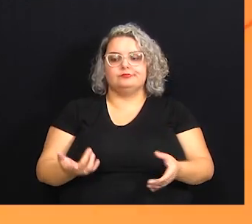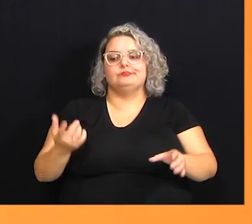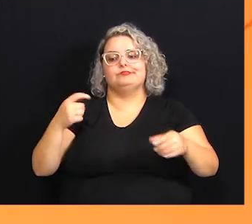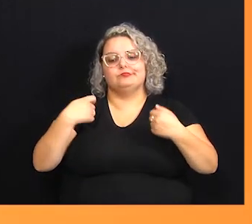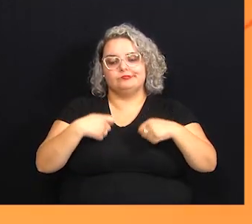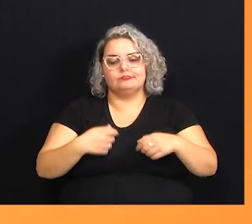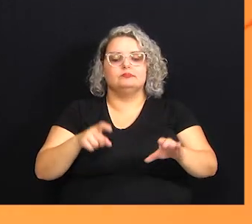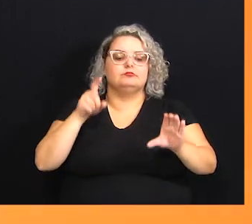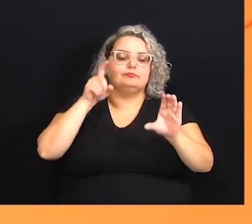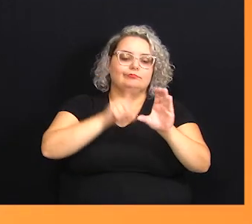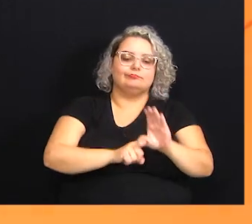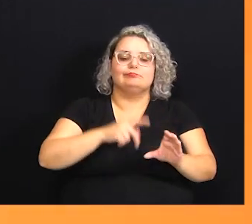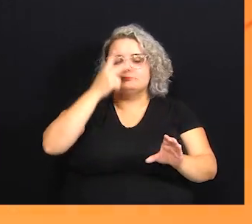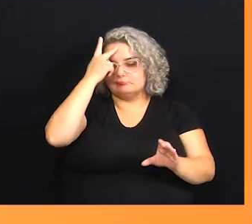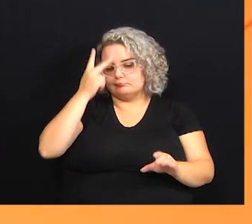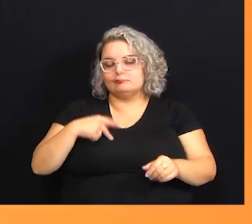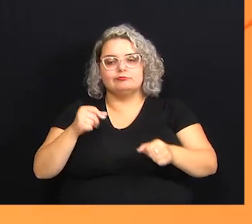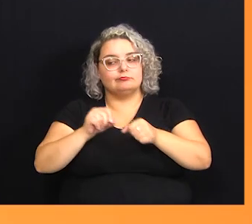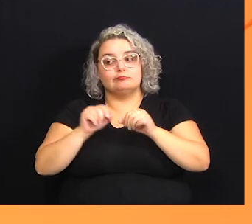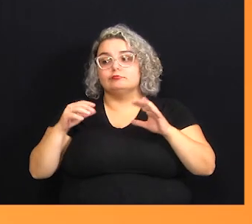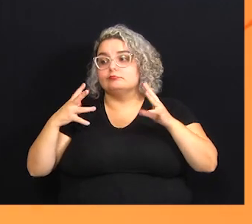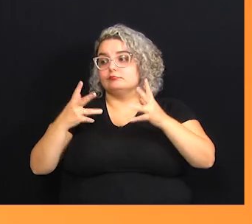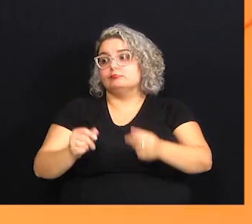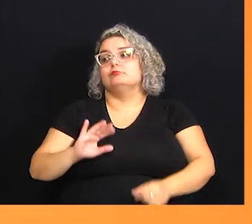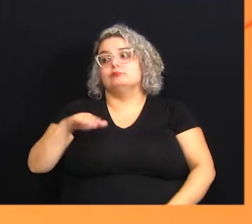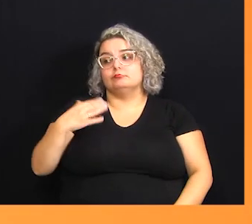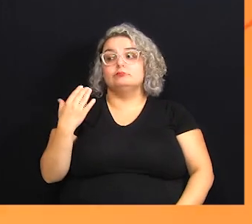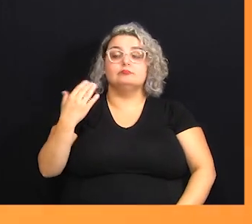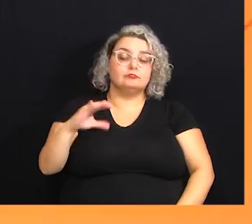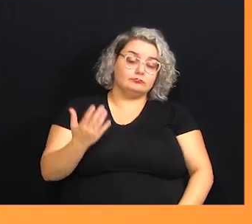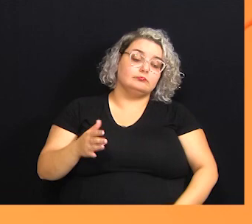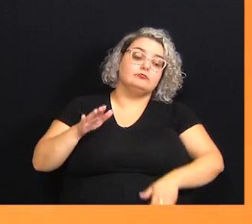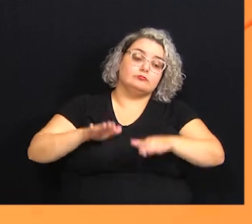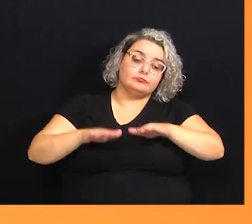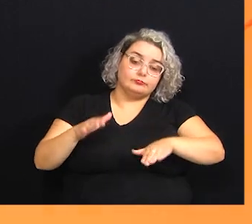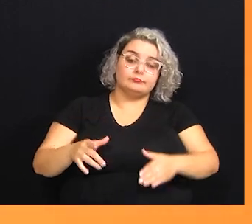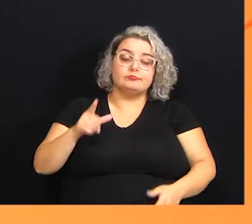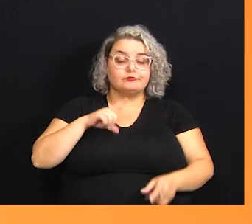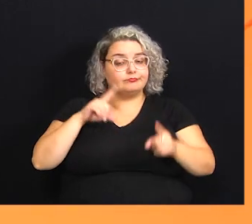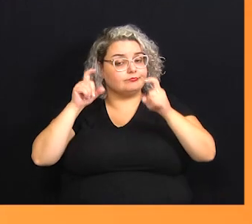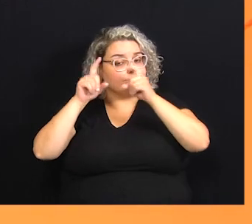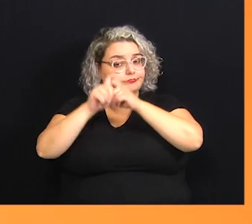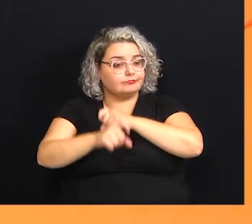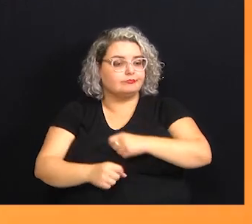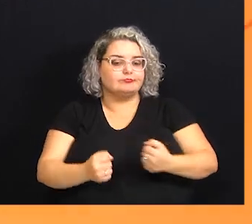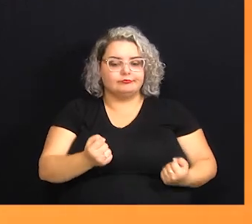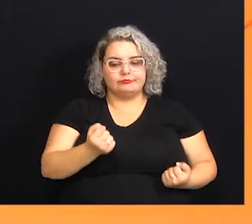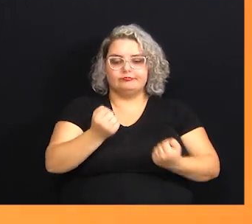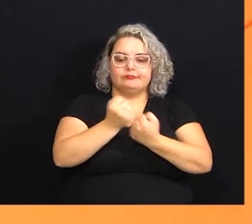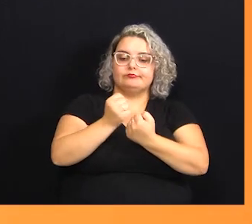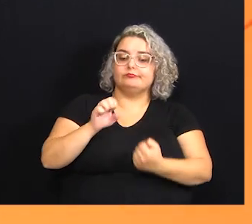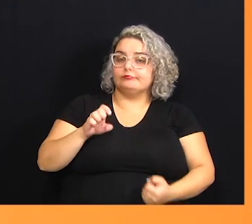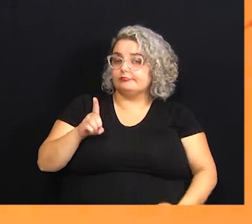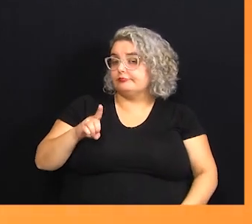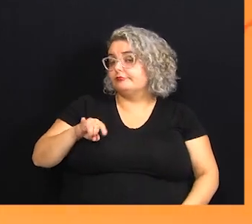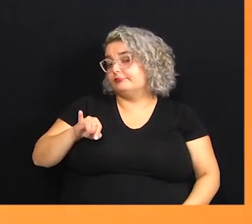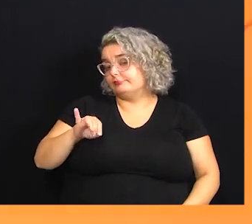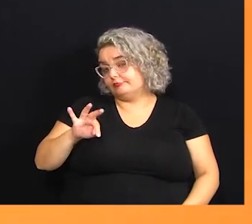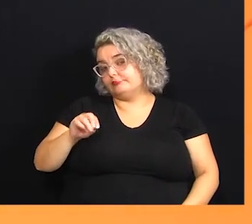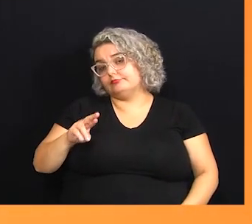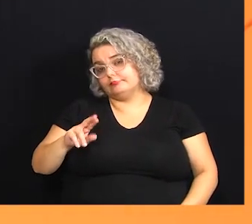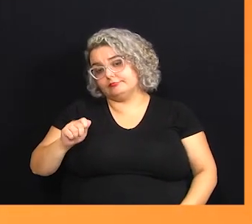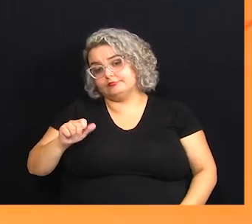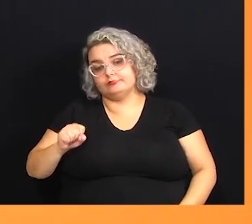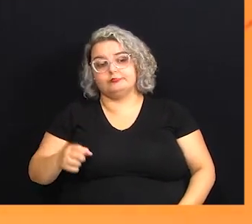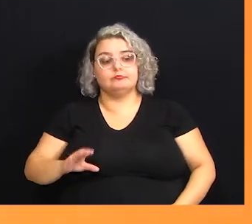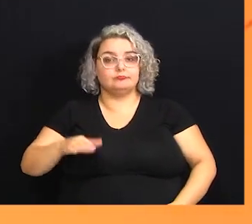para fazer tudo quando você está lançando. Muitas vezes você tem dificuldade de ter apoio de editoras. Quando você lança